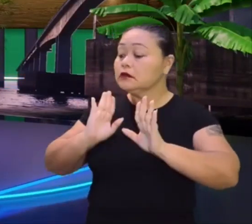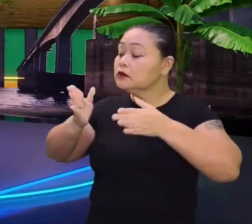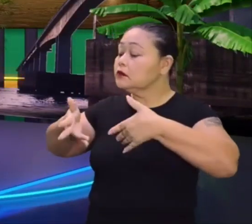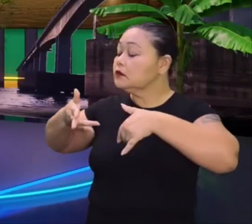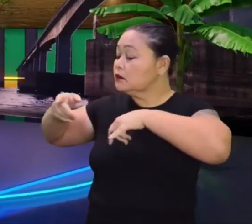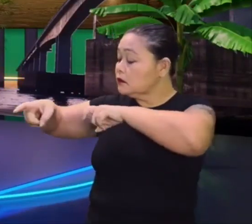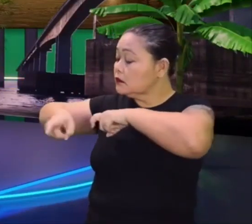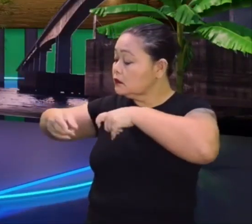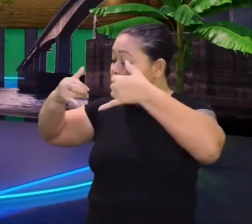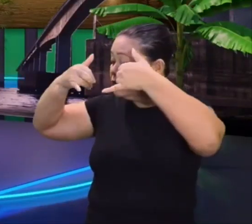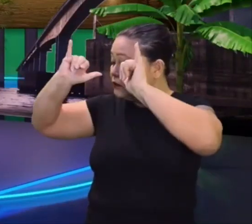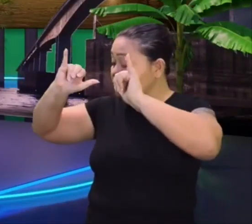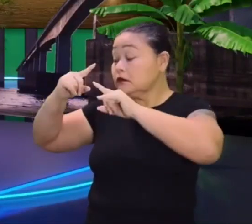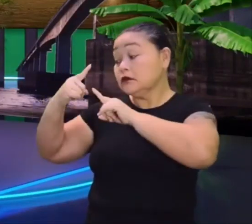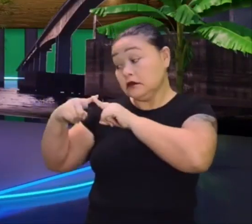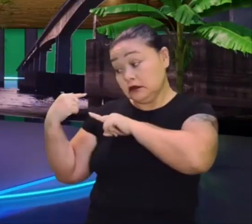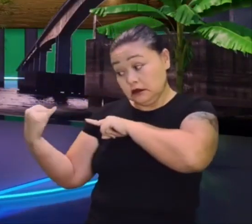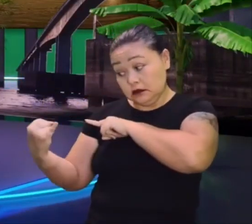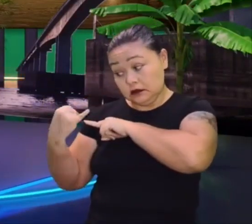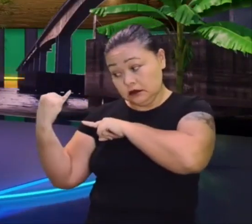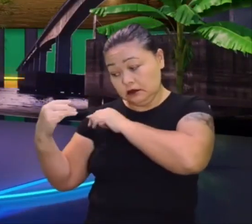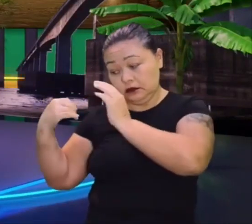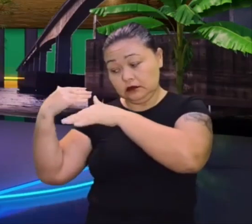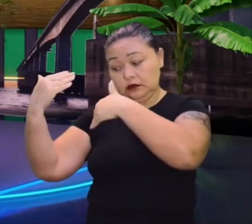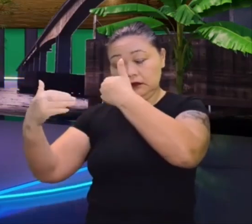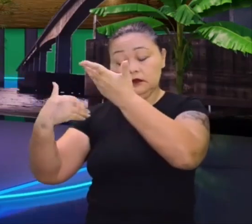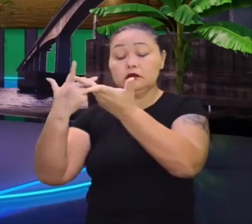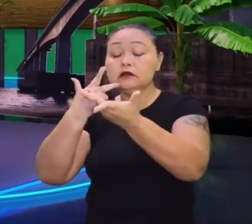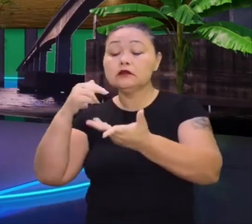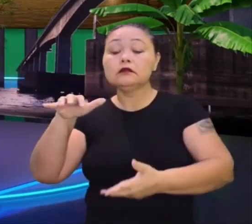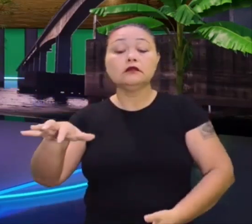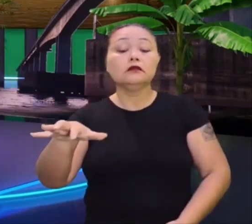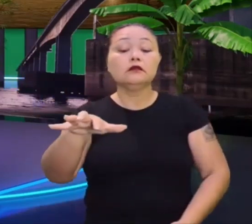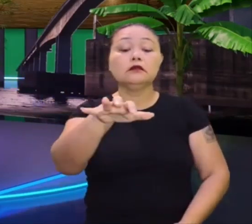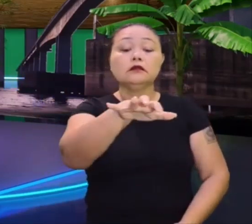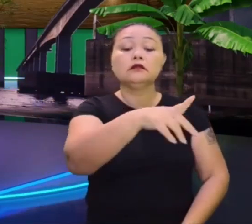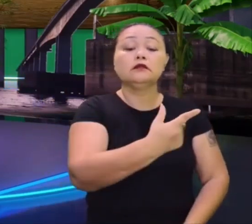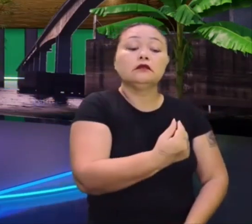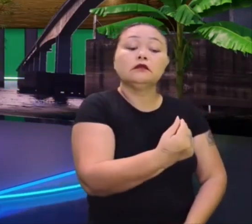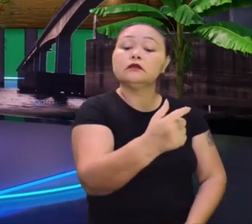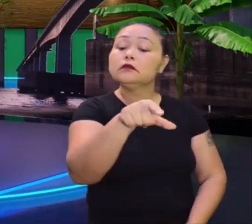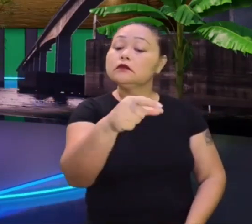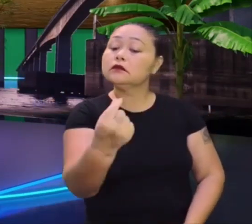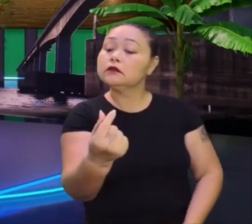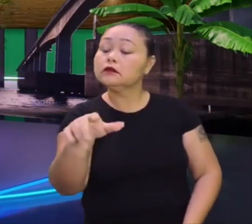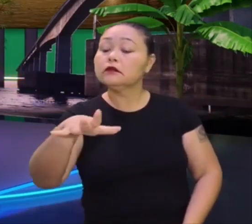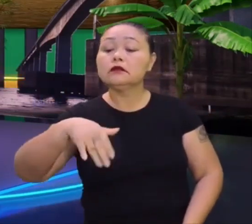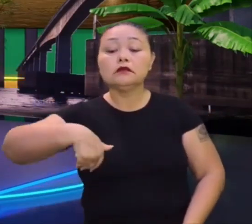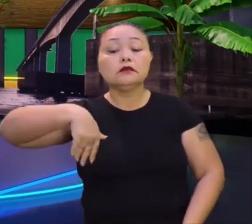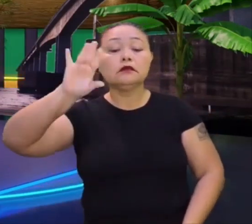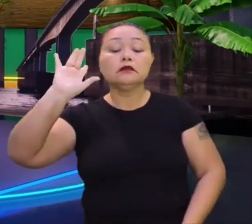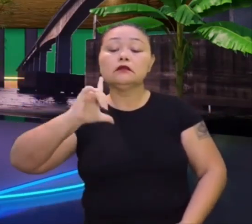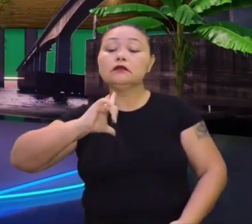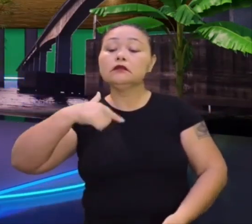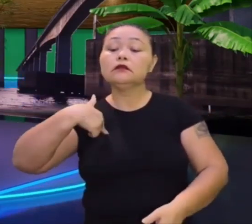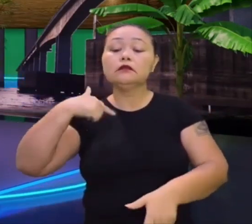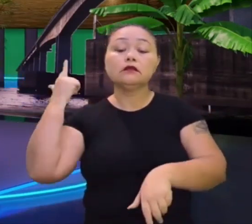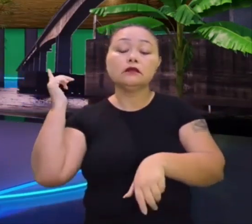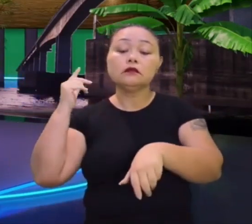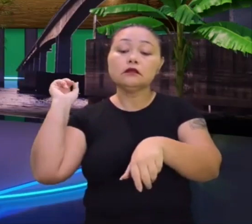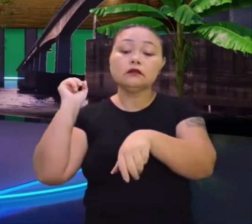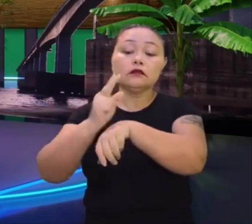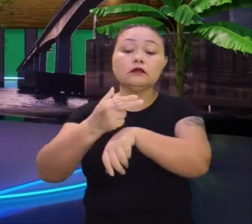o desenvolvimento do estado, mas quando a gente fala de setor econômico, qual é o setor econômico que emprega mais